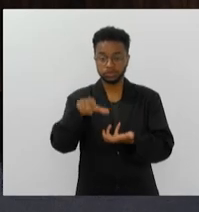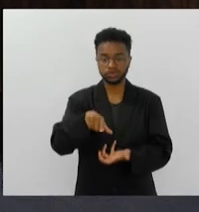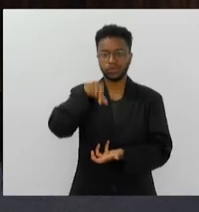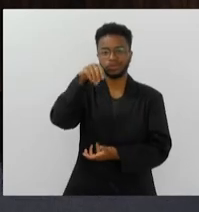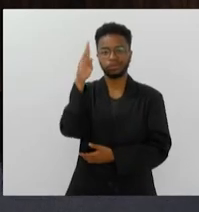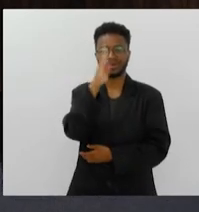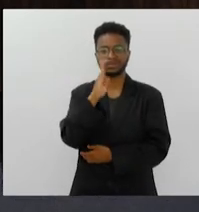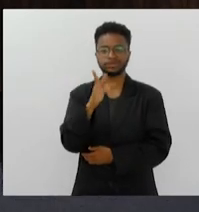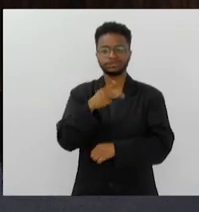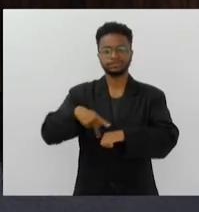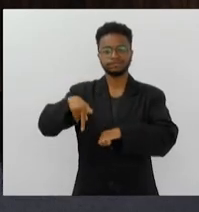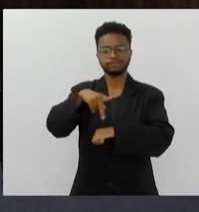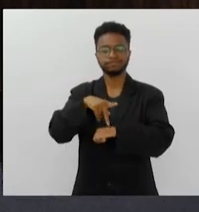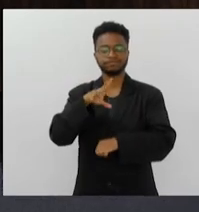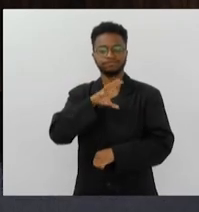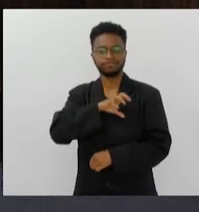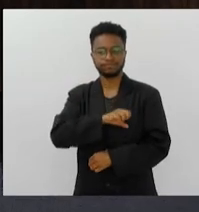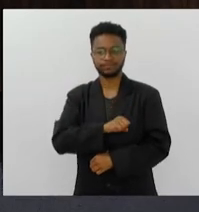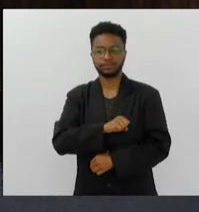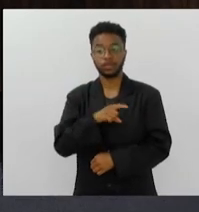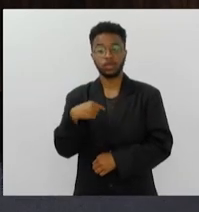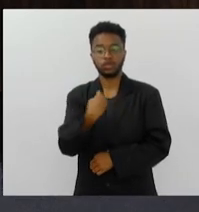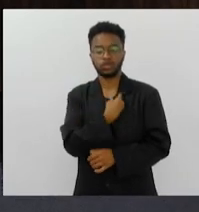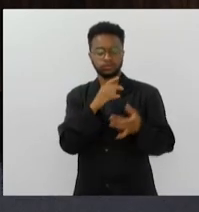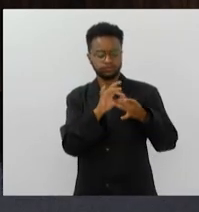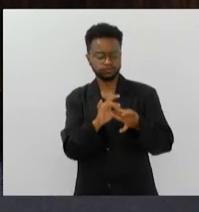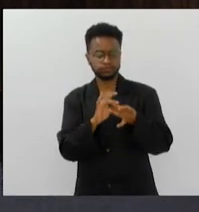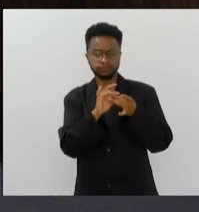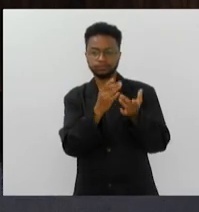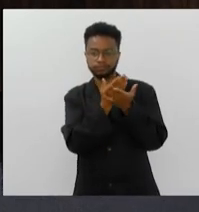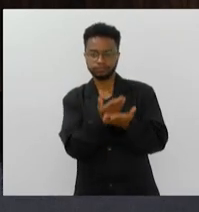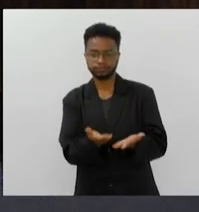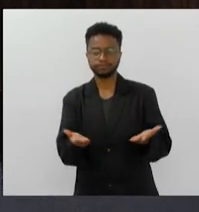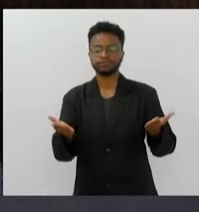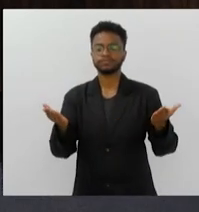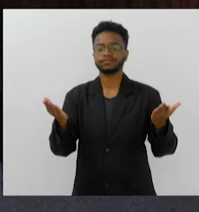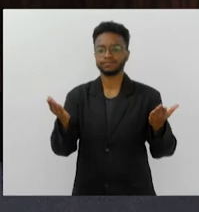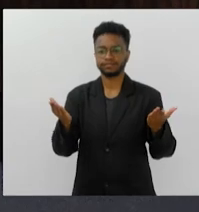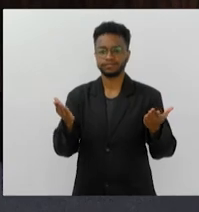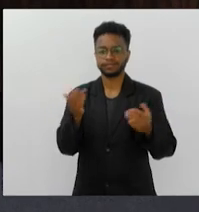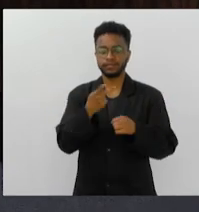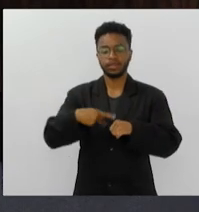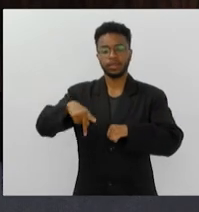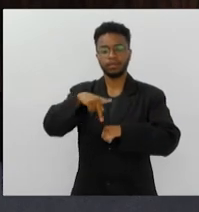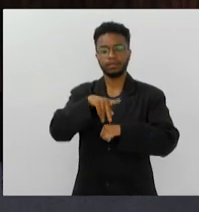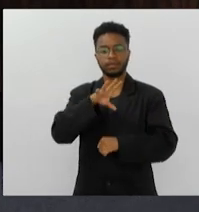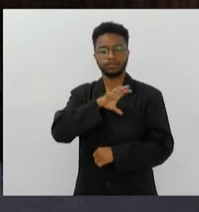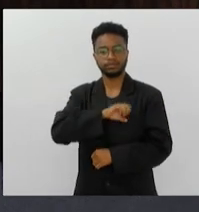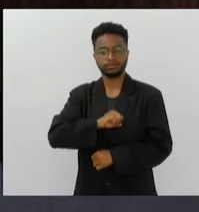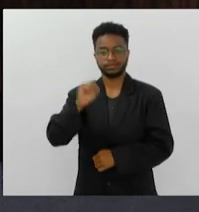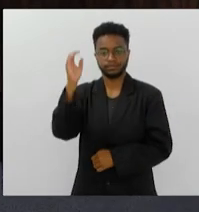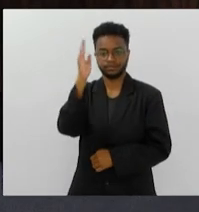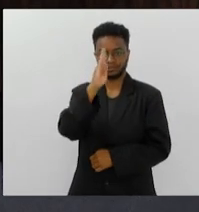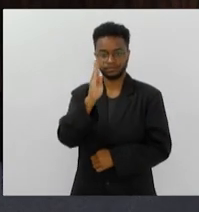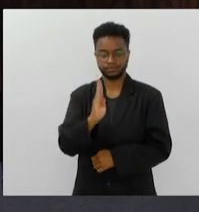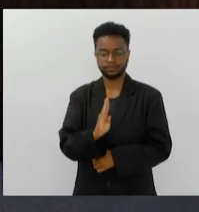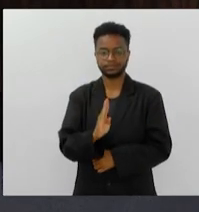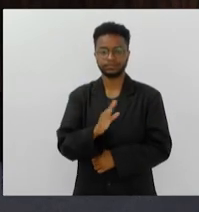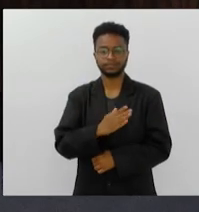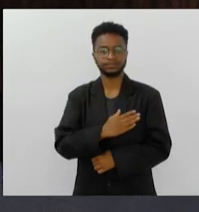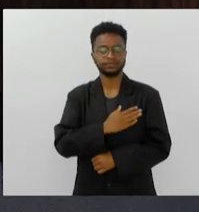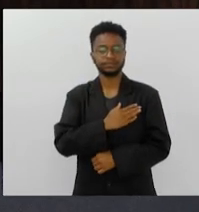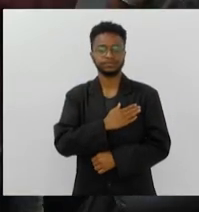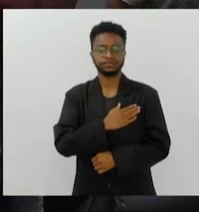outras línguas do Brasil, ó pátria amada, dos filhos deste sol és mãe, gentil, pátria amada,